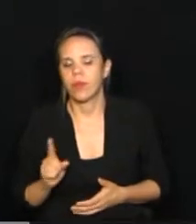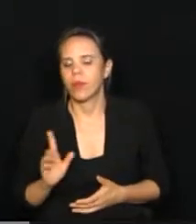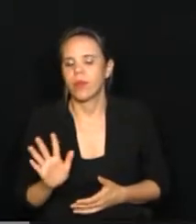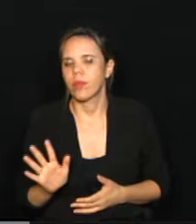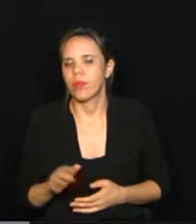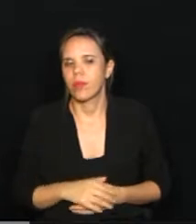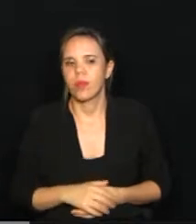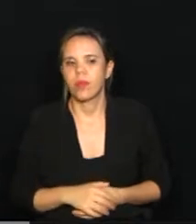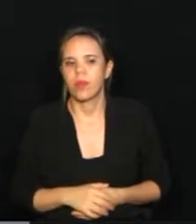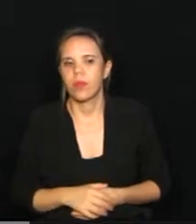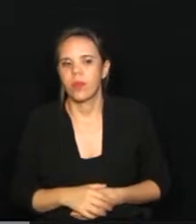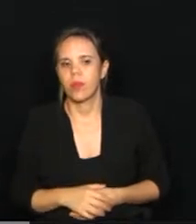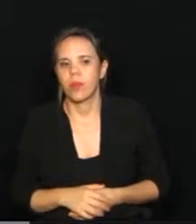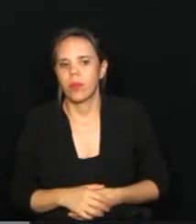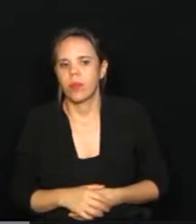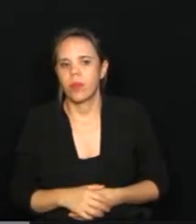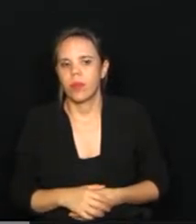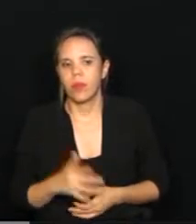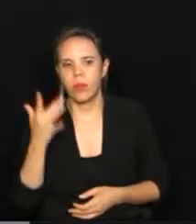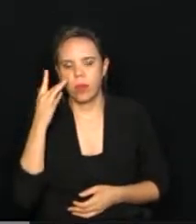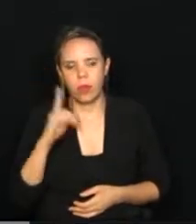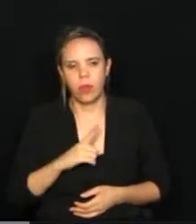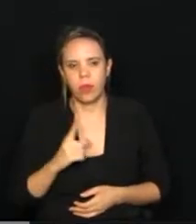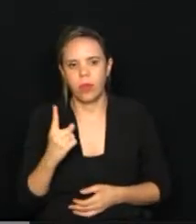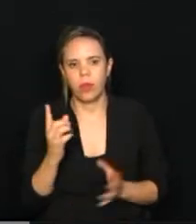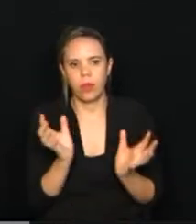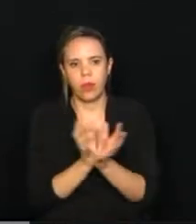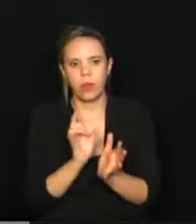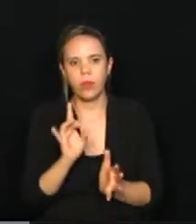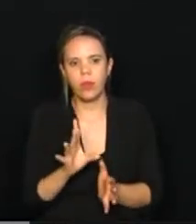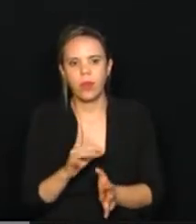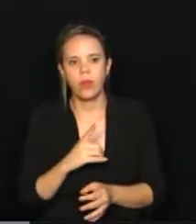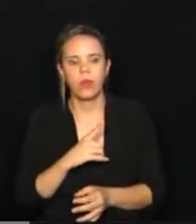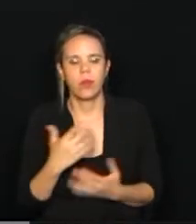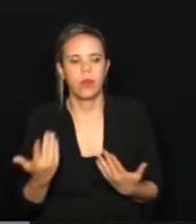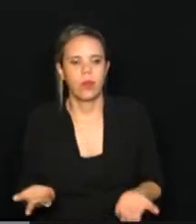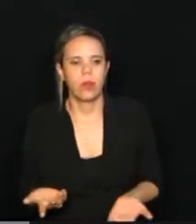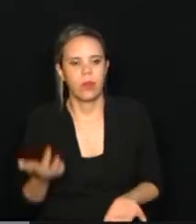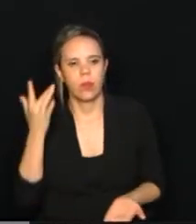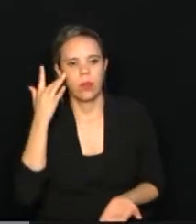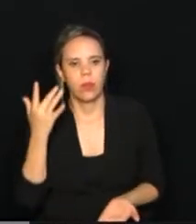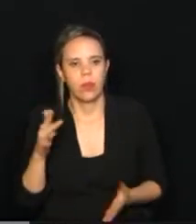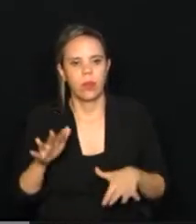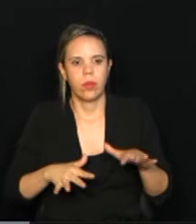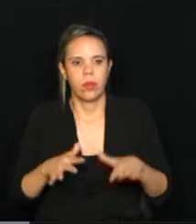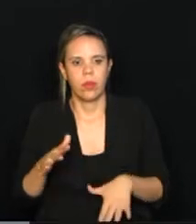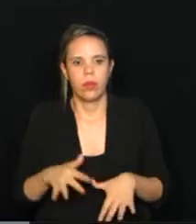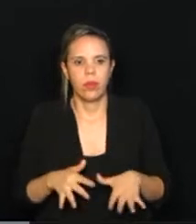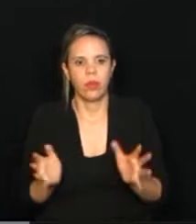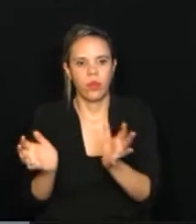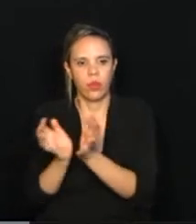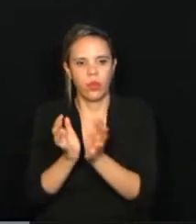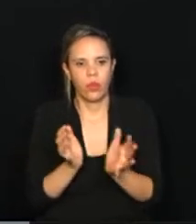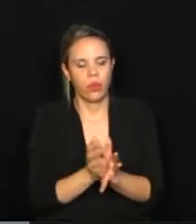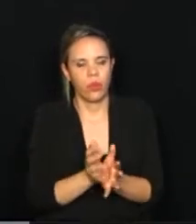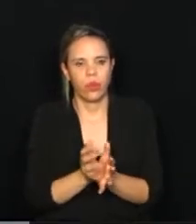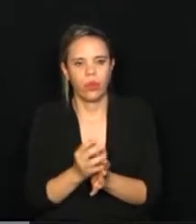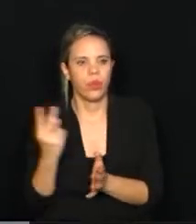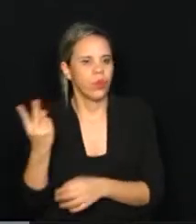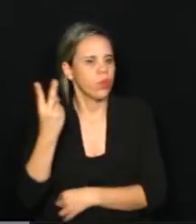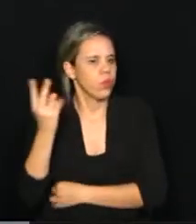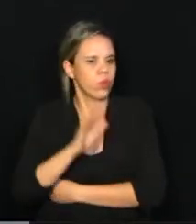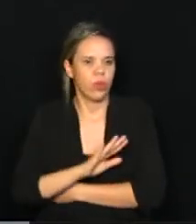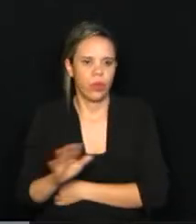Não. Eu acho que teve só uma equipe que teve. Tá. Eu acho que talvez os times não